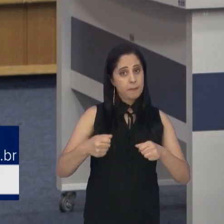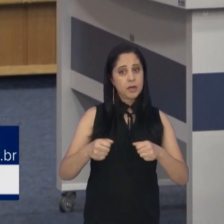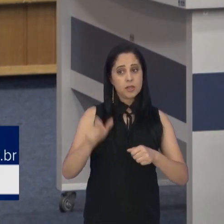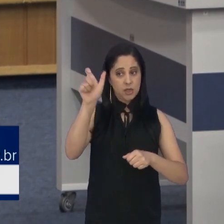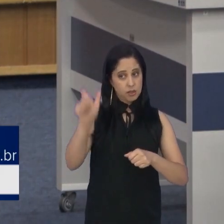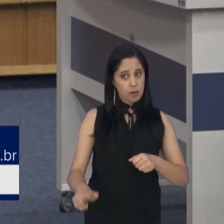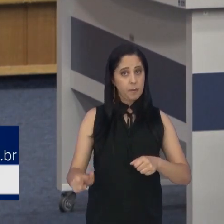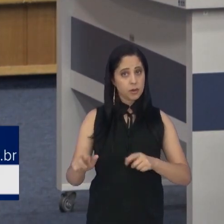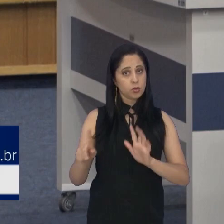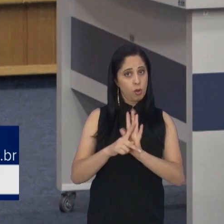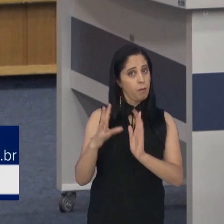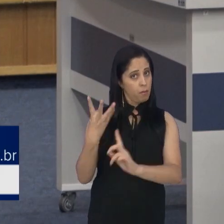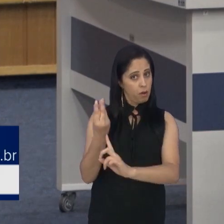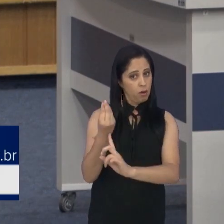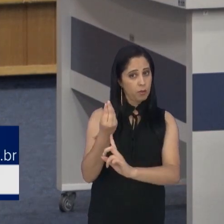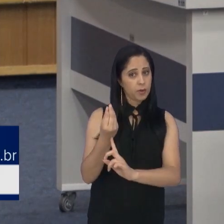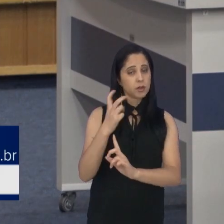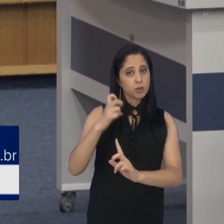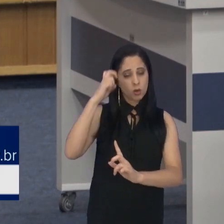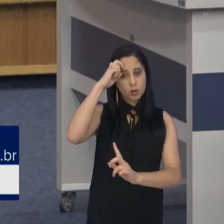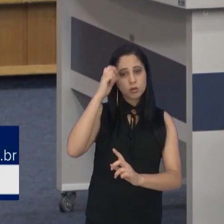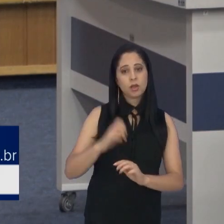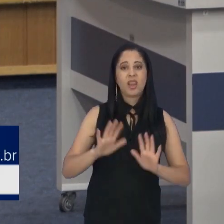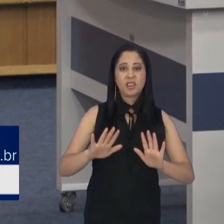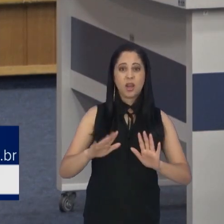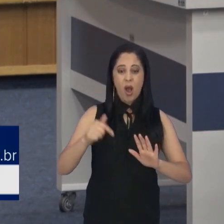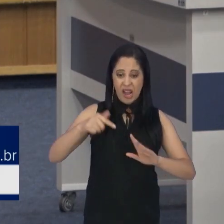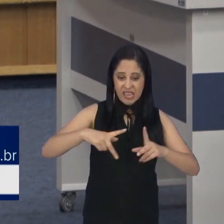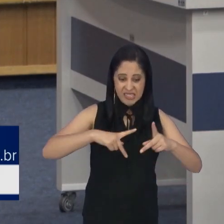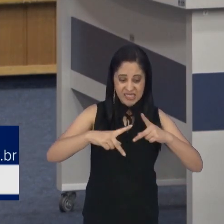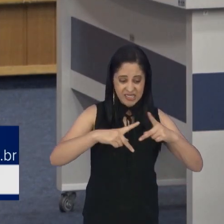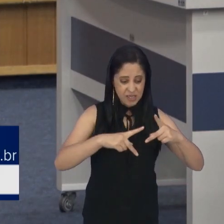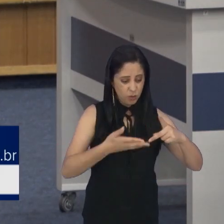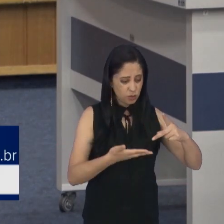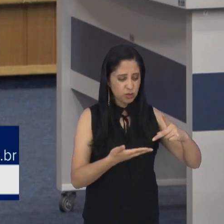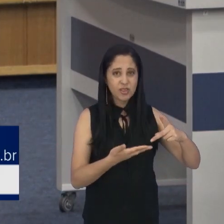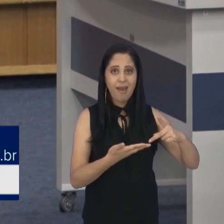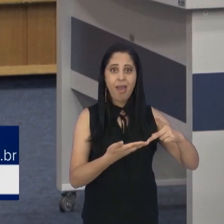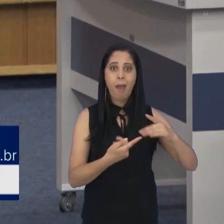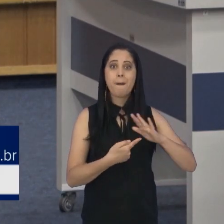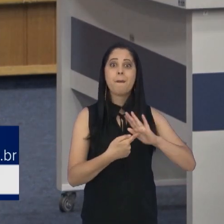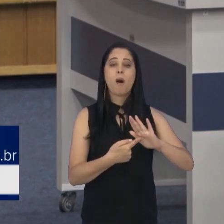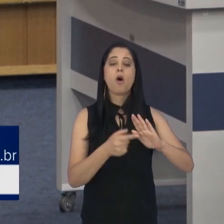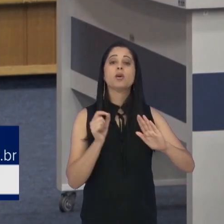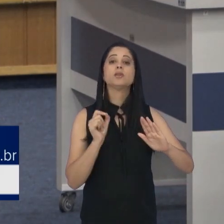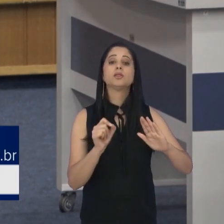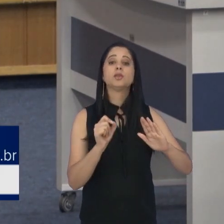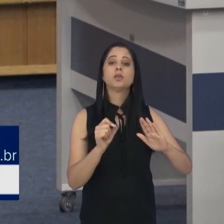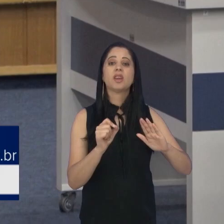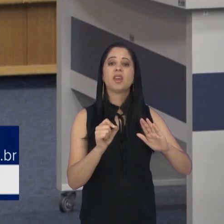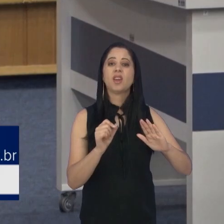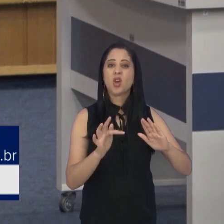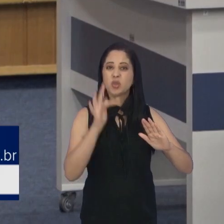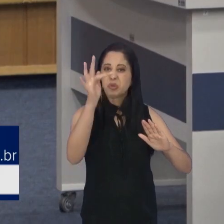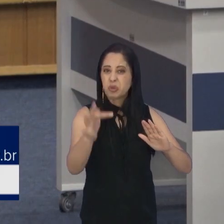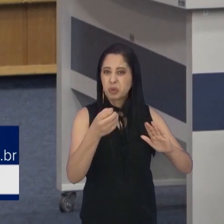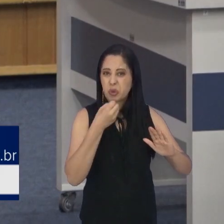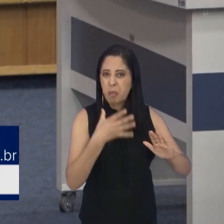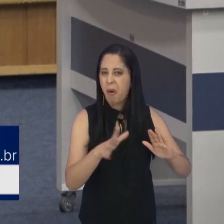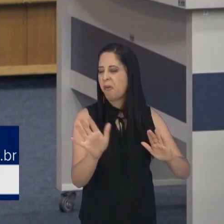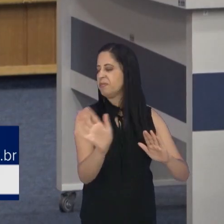Então, fica aí. A história de São José já demonstra que não vai ser bom para a